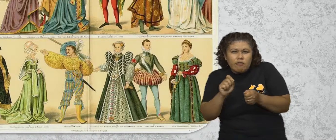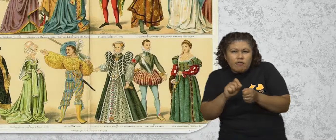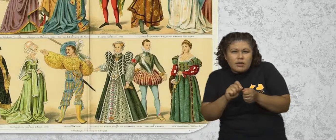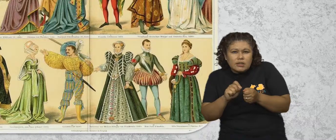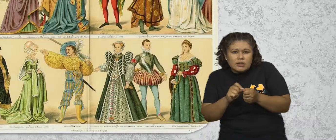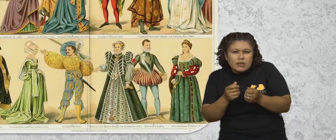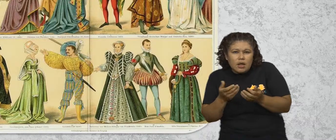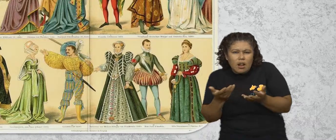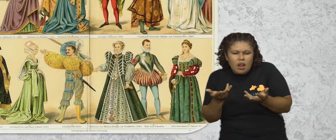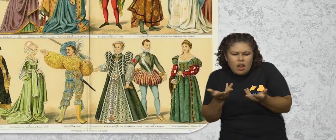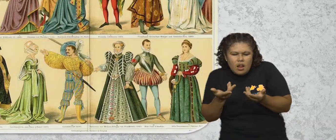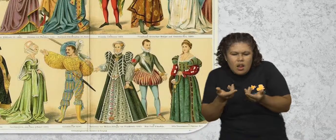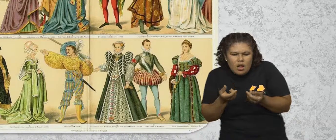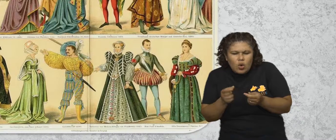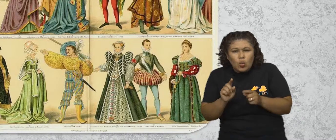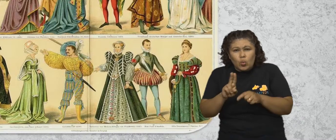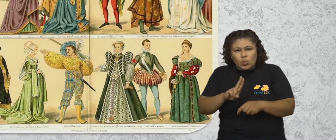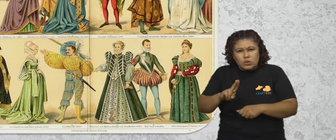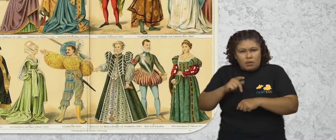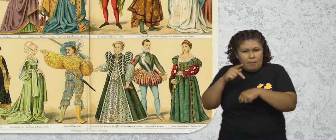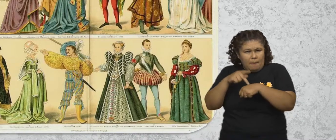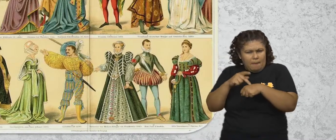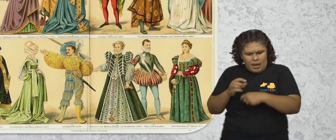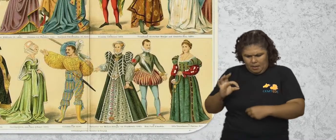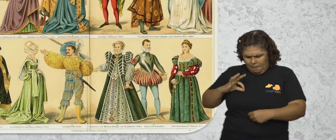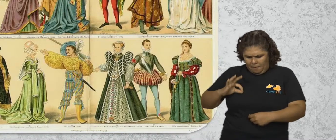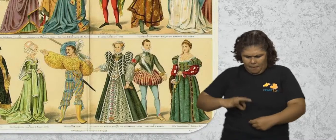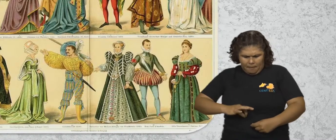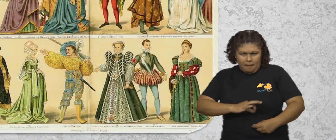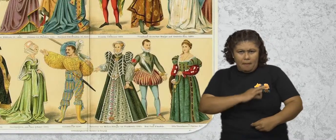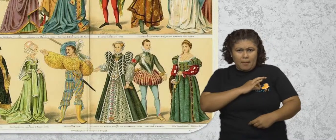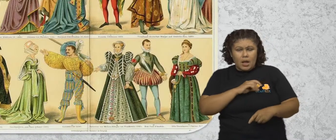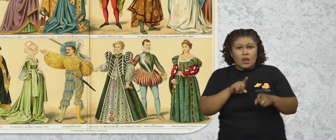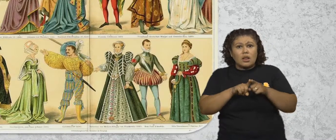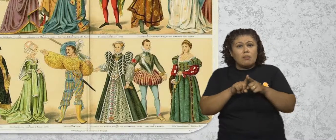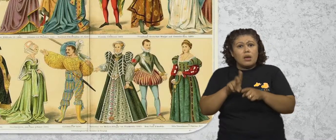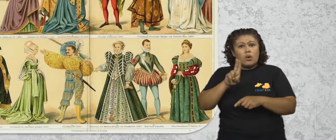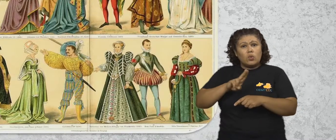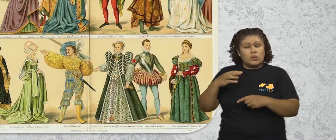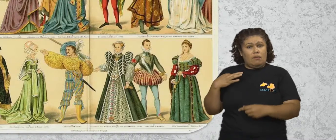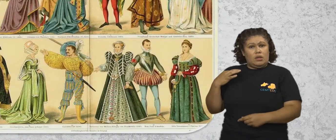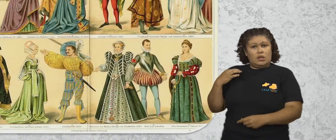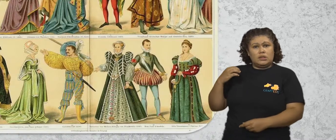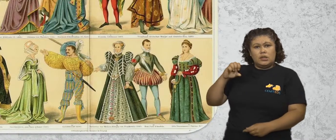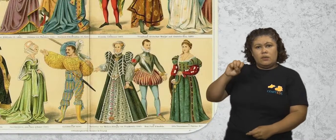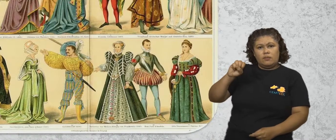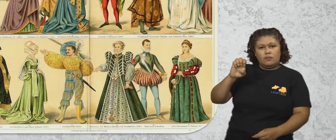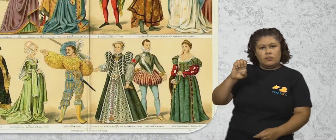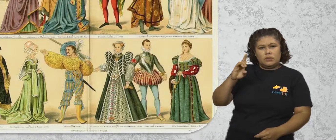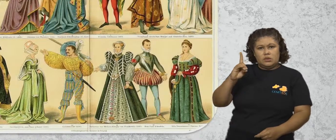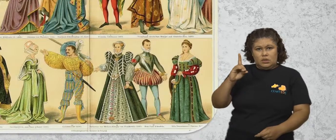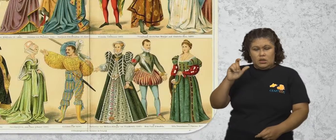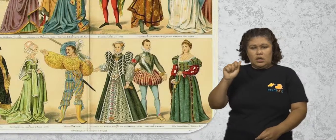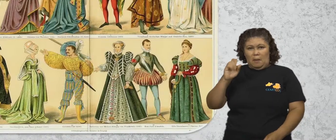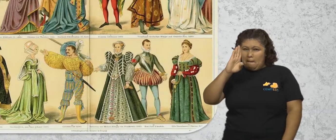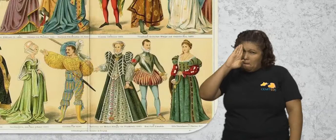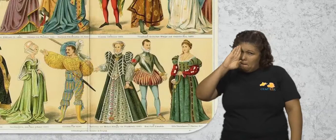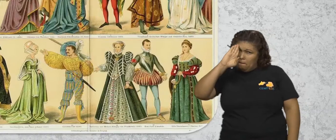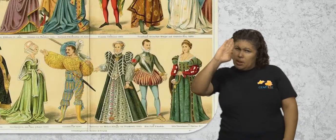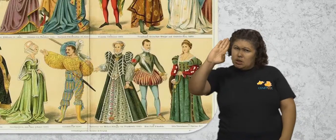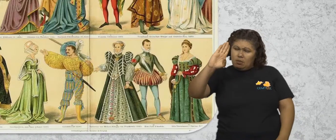e pedrarias. Por volta do século XI, a seda era o principal tecido utilizado, e um tecido